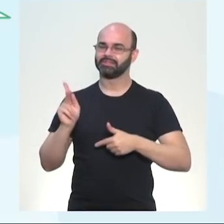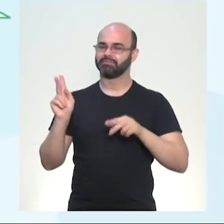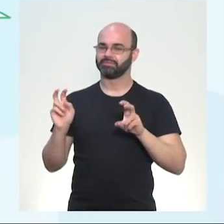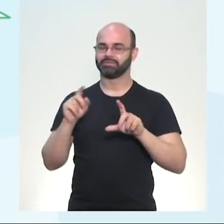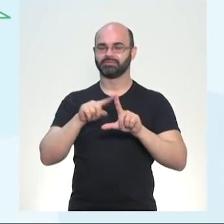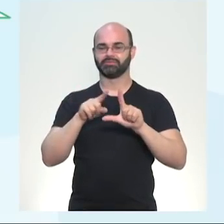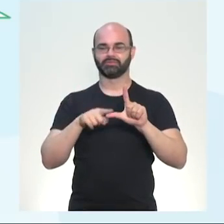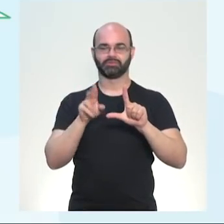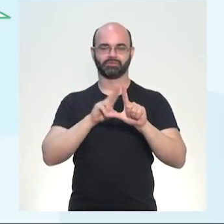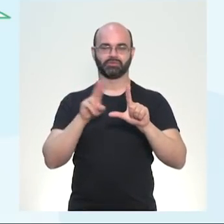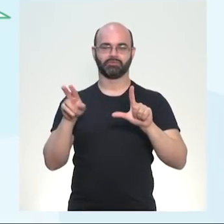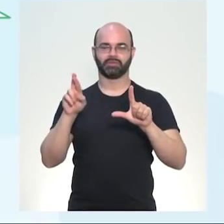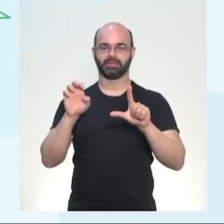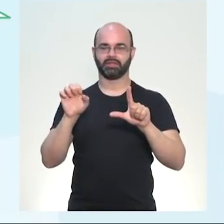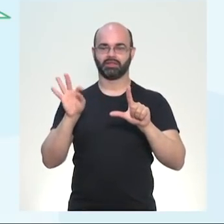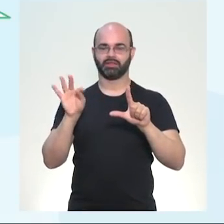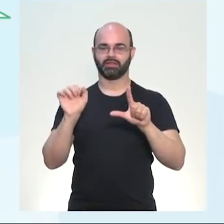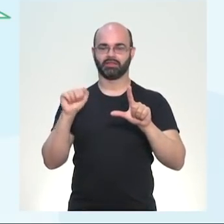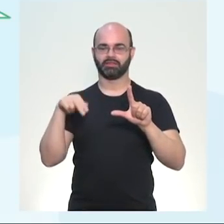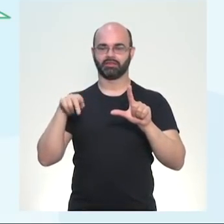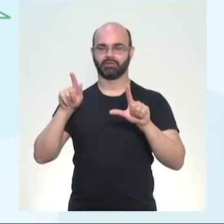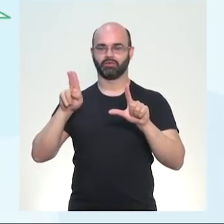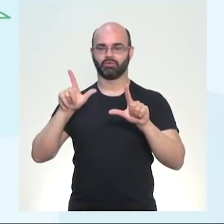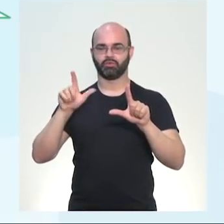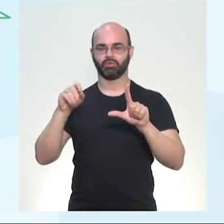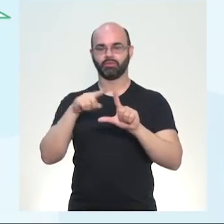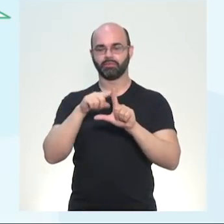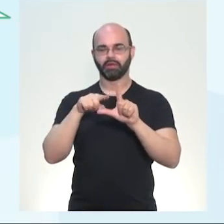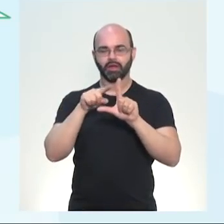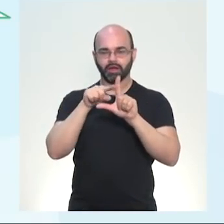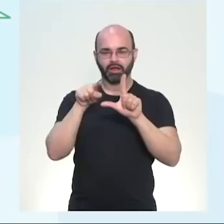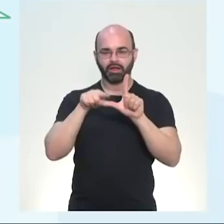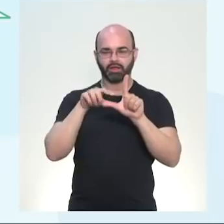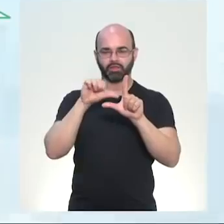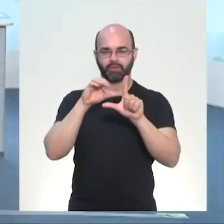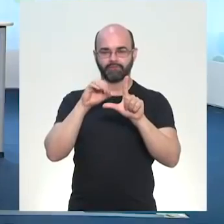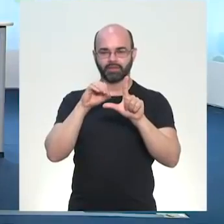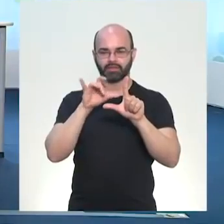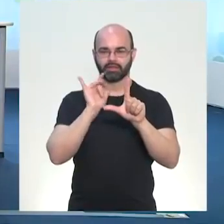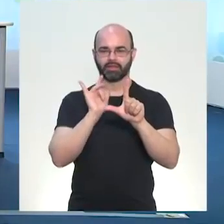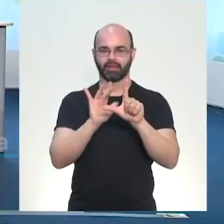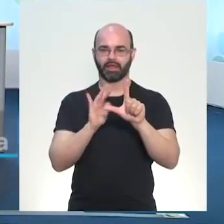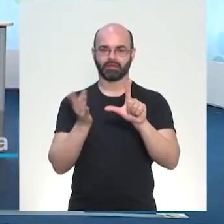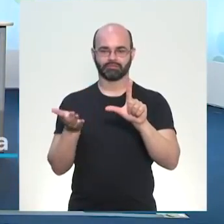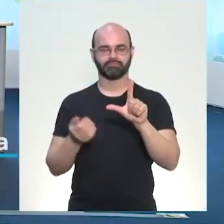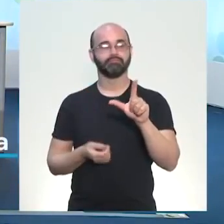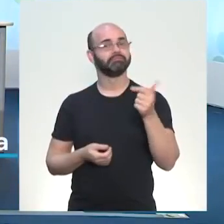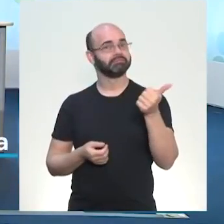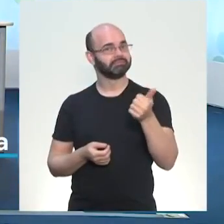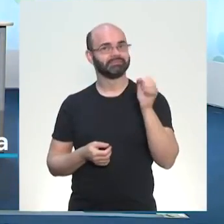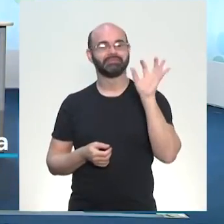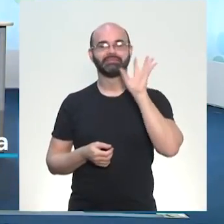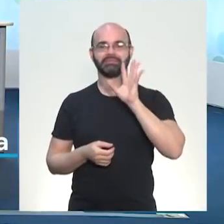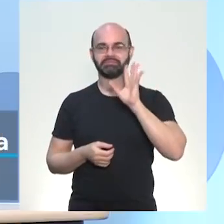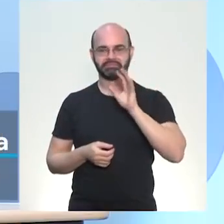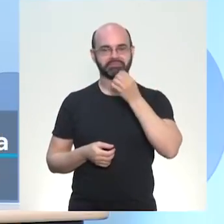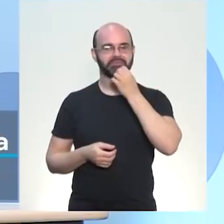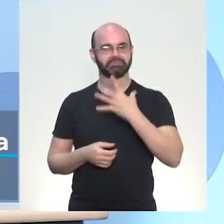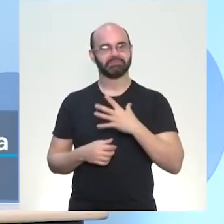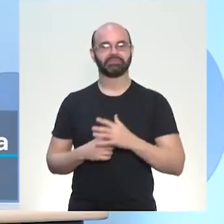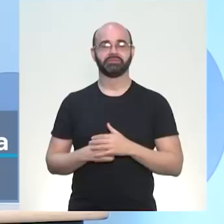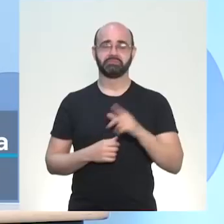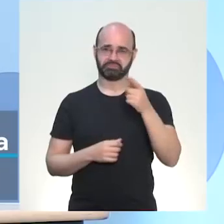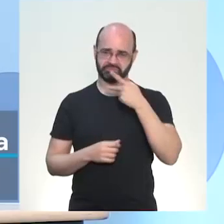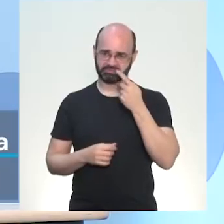chamamos de retângulo, porque eu tenho exatamente um ângulo de 90 graus, Tony. Show, muito bom, muito bom. Beleza? Perfeito, perfeito. Olha, eu não sei se você vai